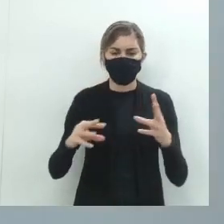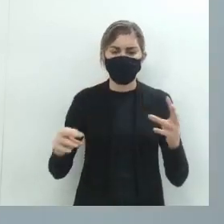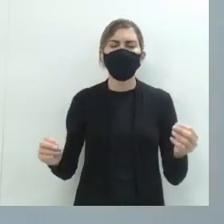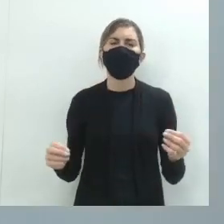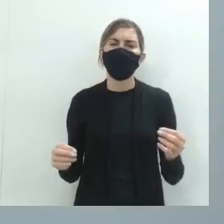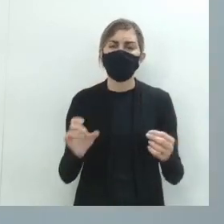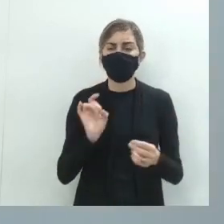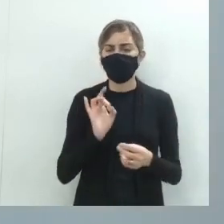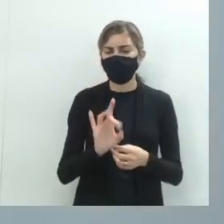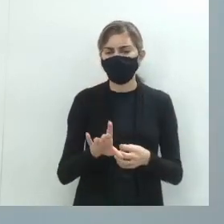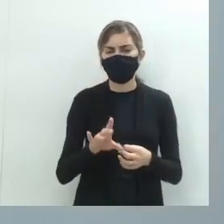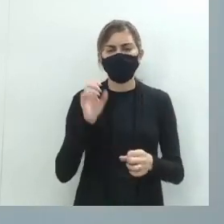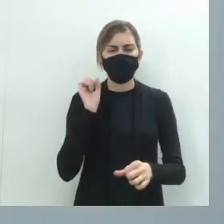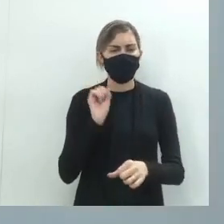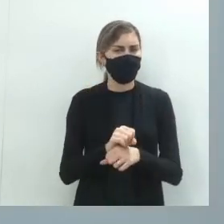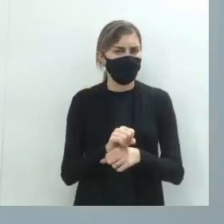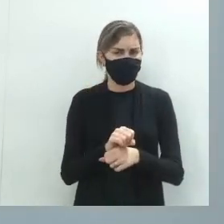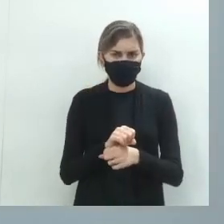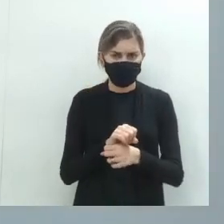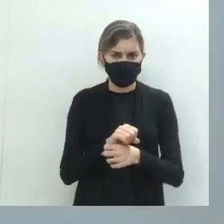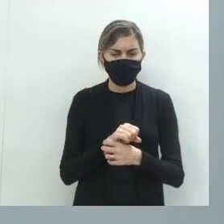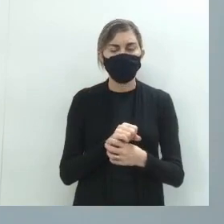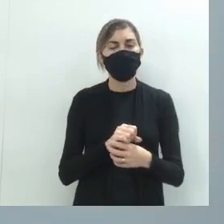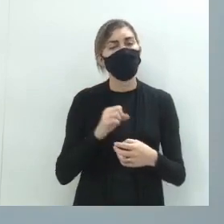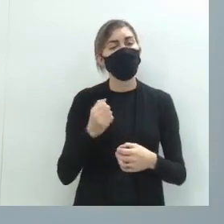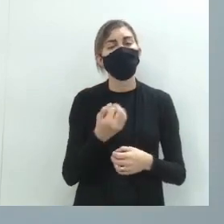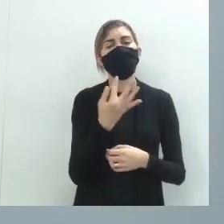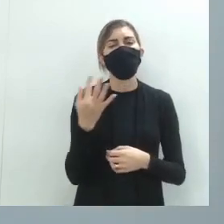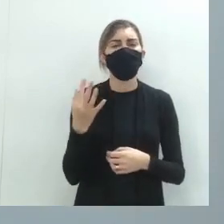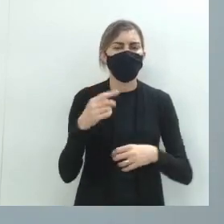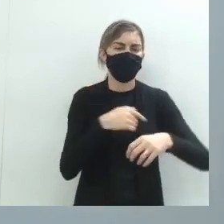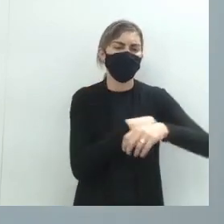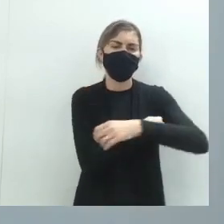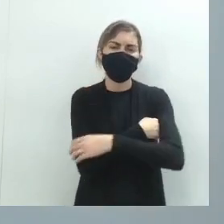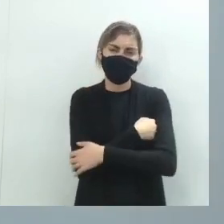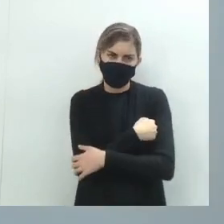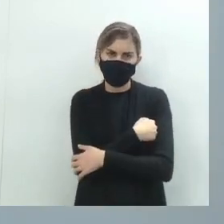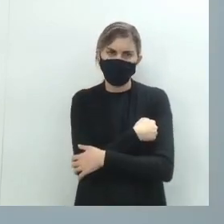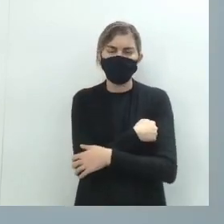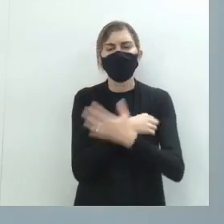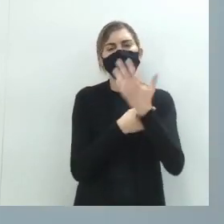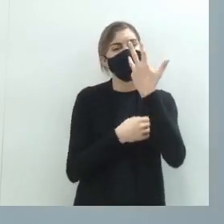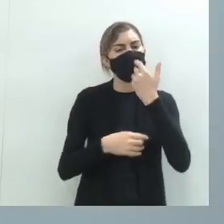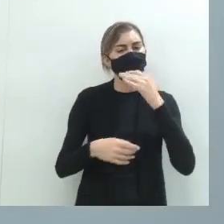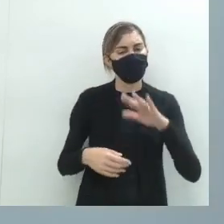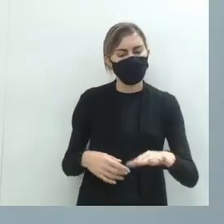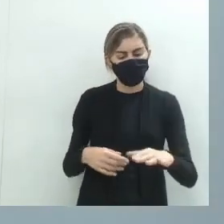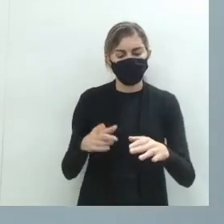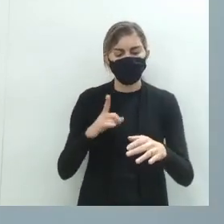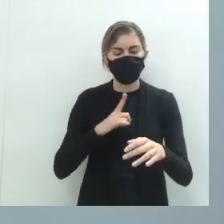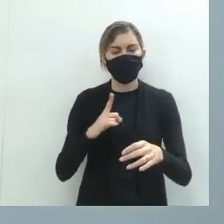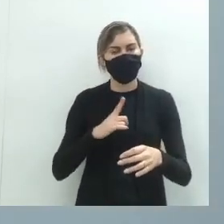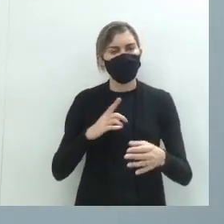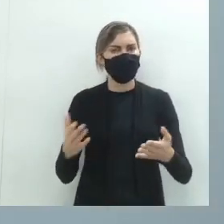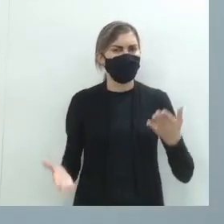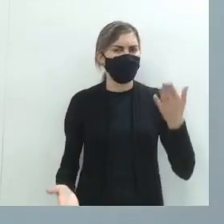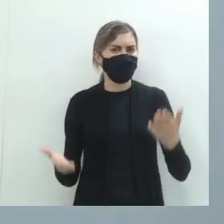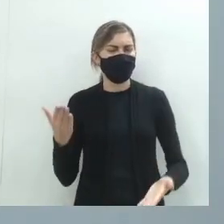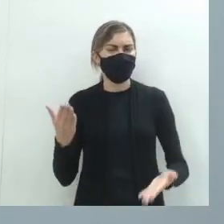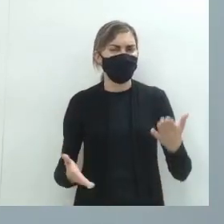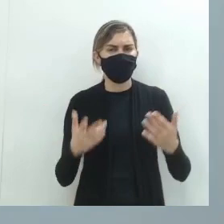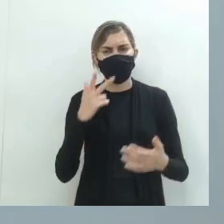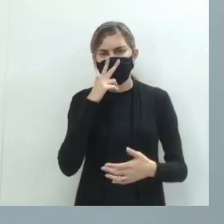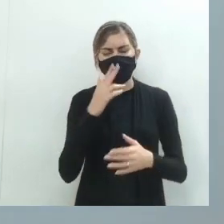e só vai parar de dilatar quando o termômetro e a criança tiverem com a mesma o